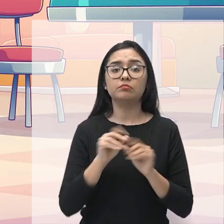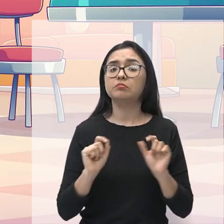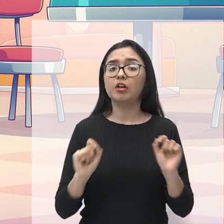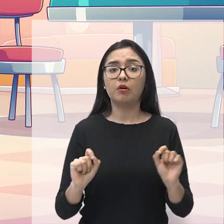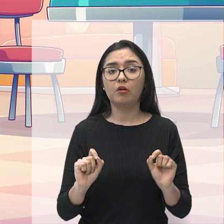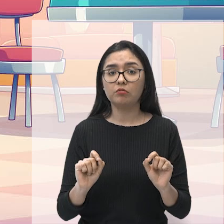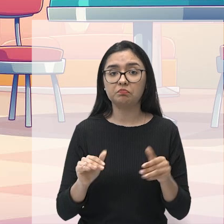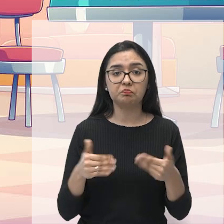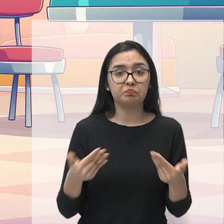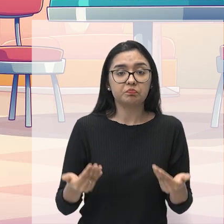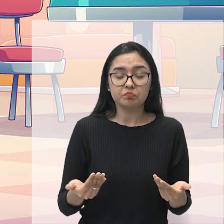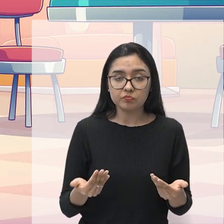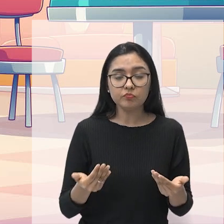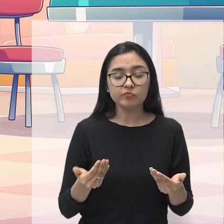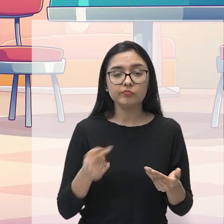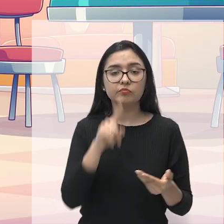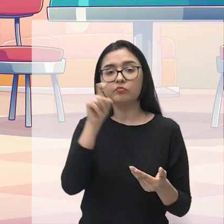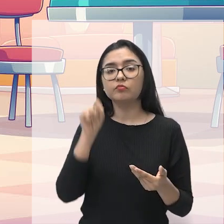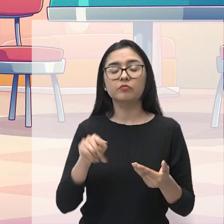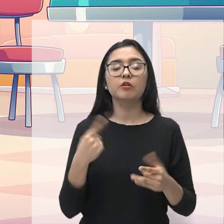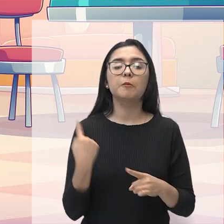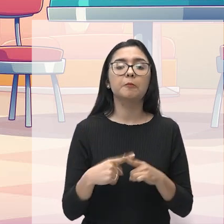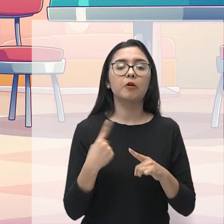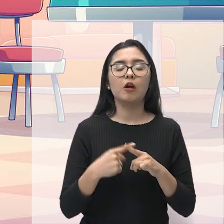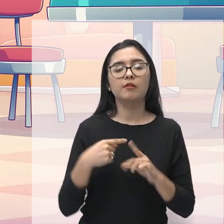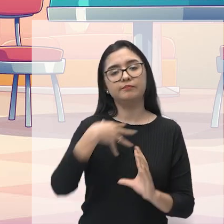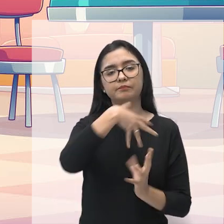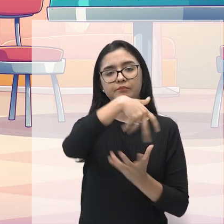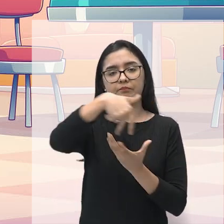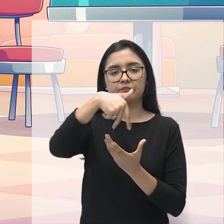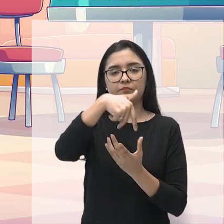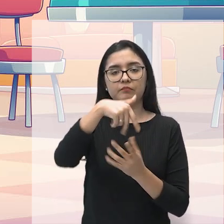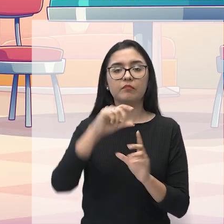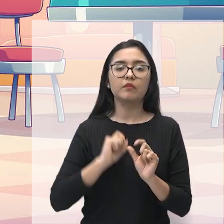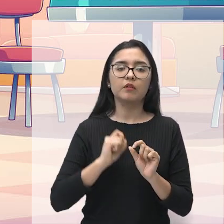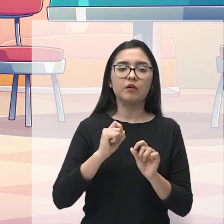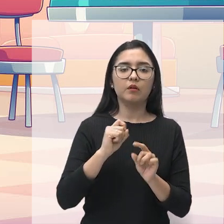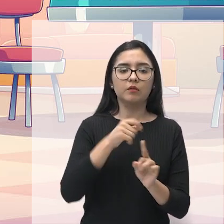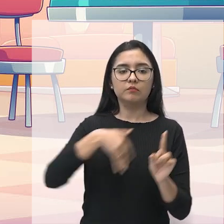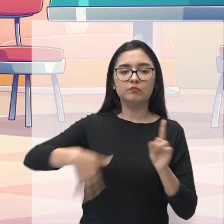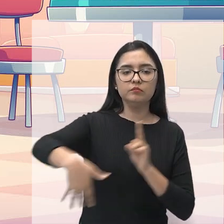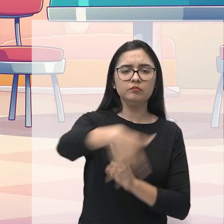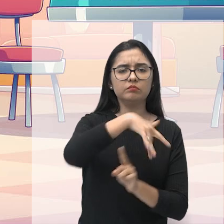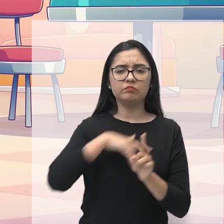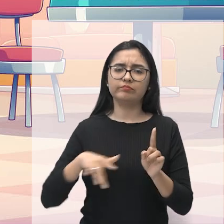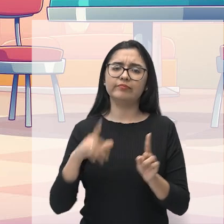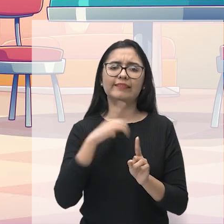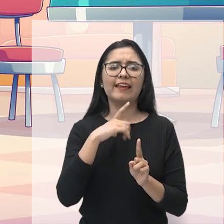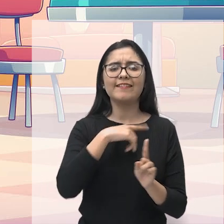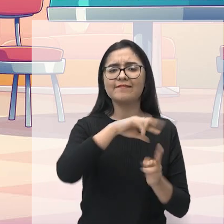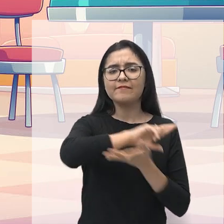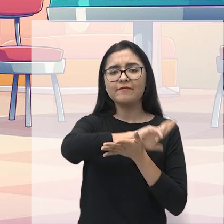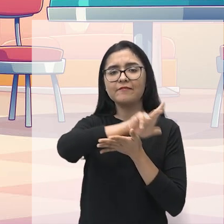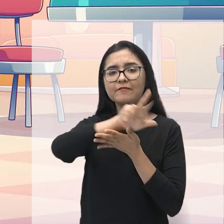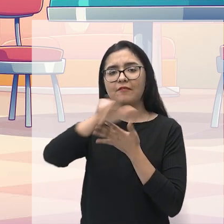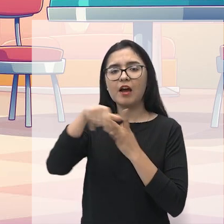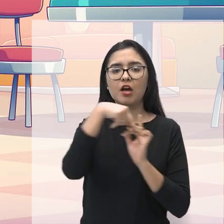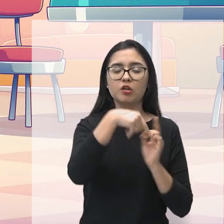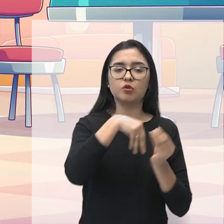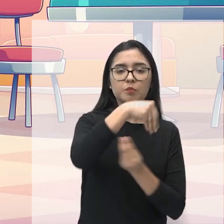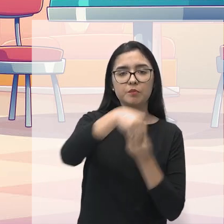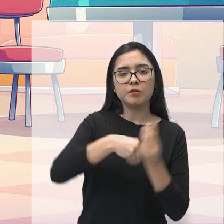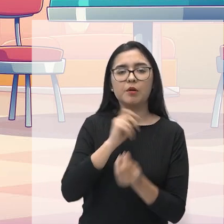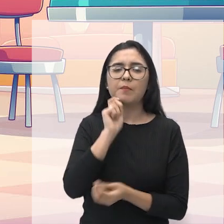agora? Porque o mundo ao nosso redor está cheio de misturas. Desde